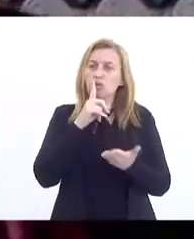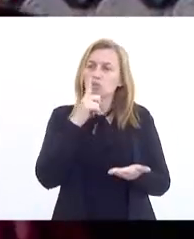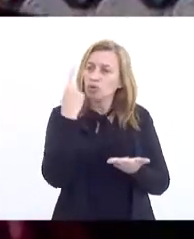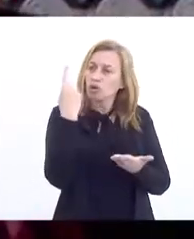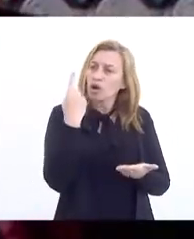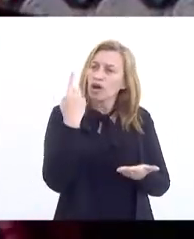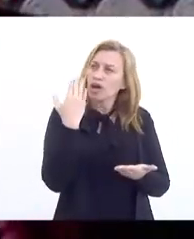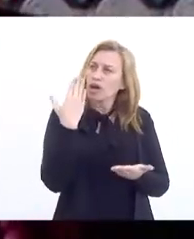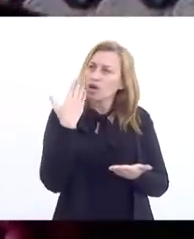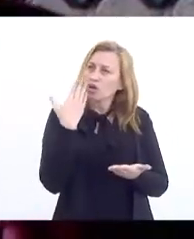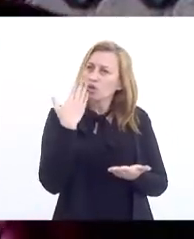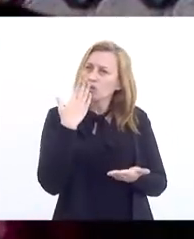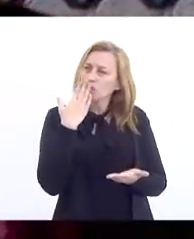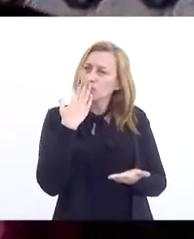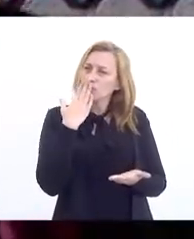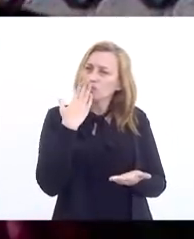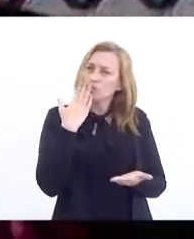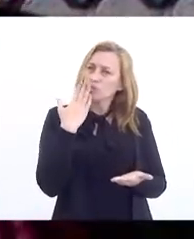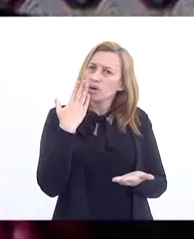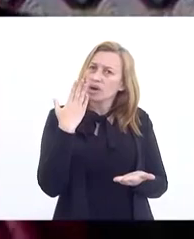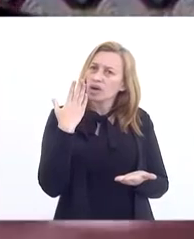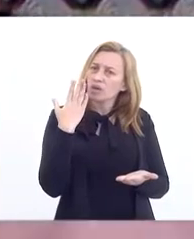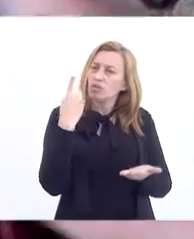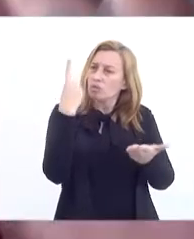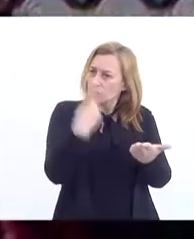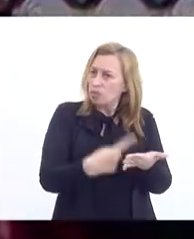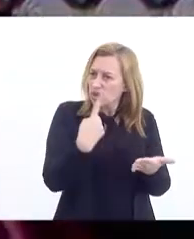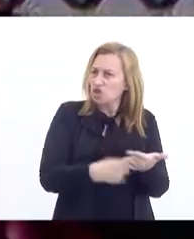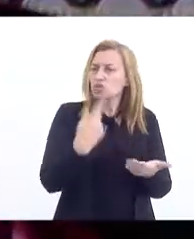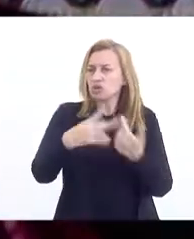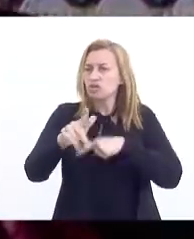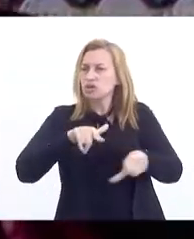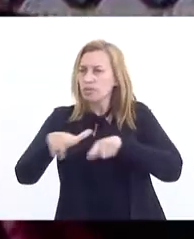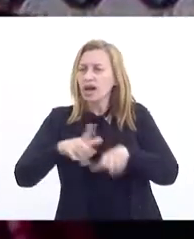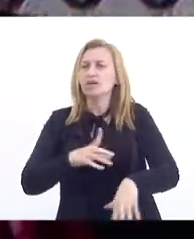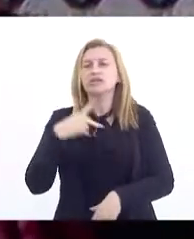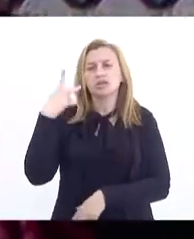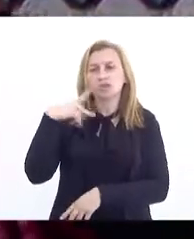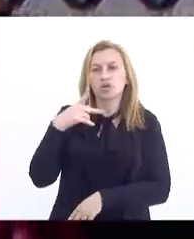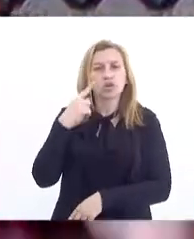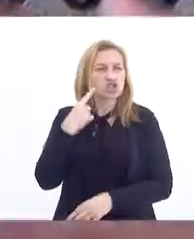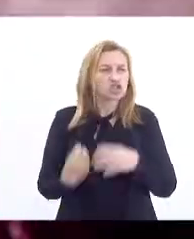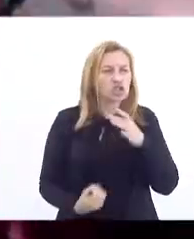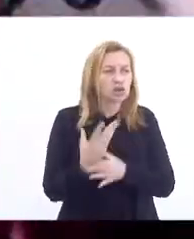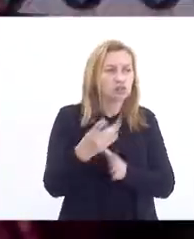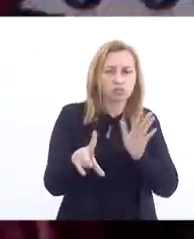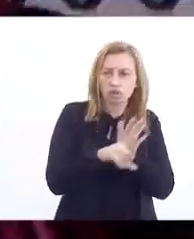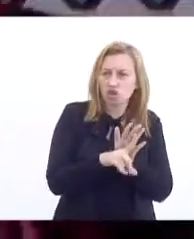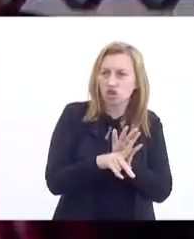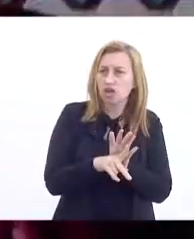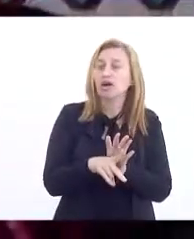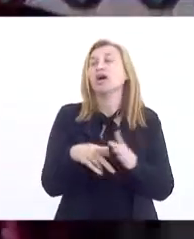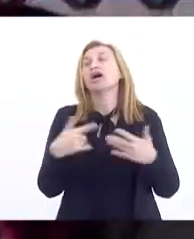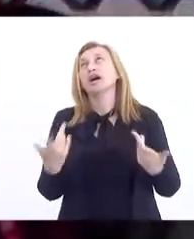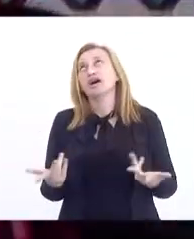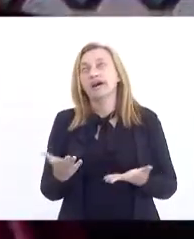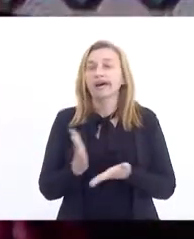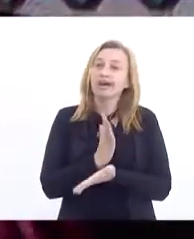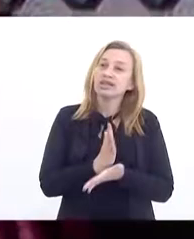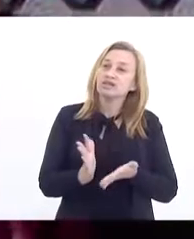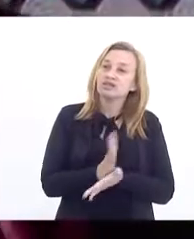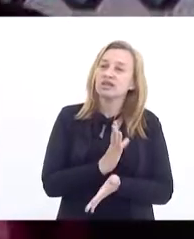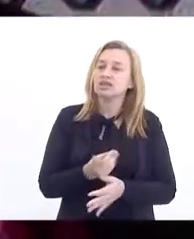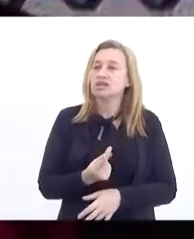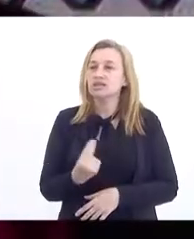comprometidos com a sua tarefa parlamentar. Quando a gente produz um projeto, né? Claro que às vezes sai das cabeças